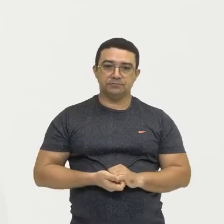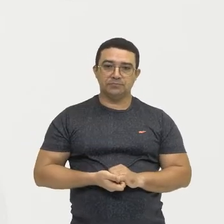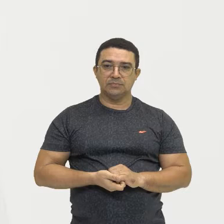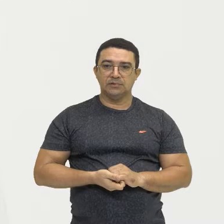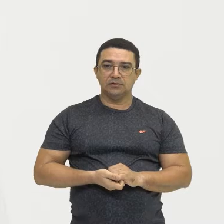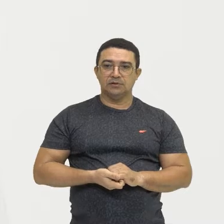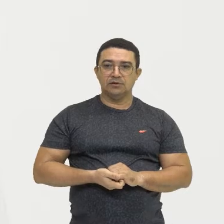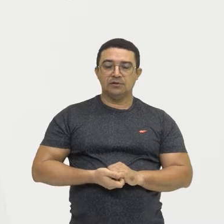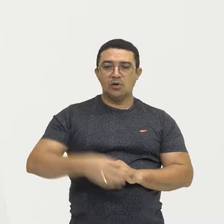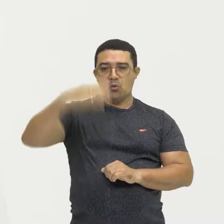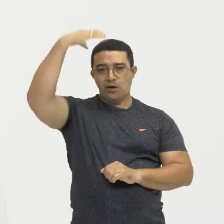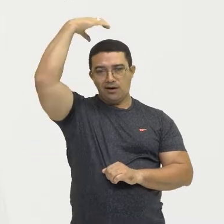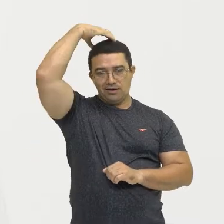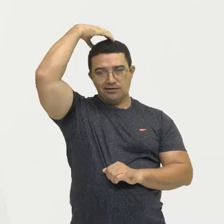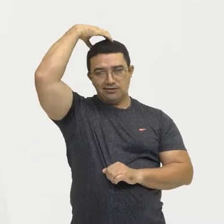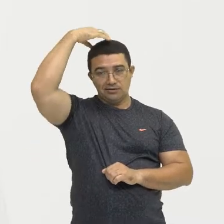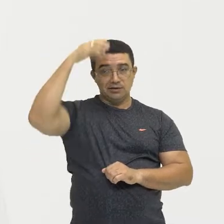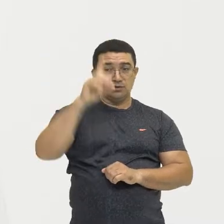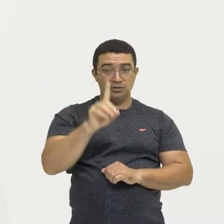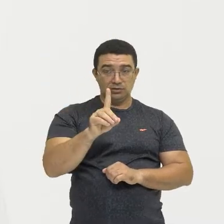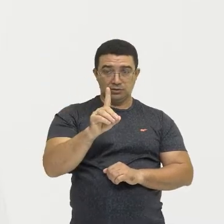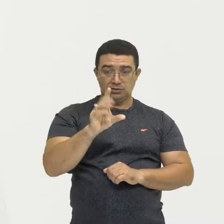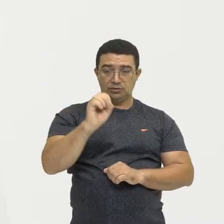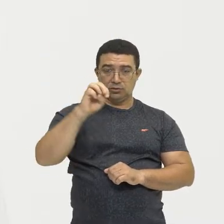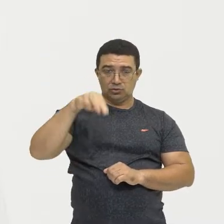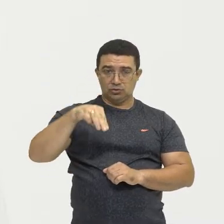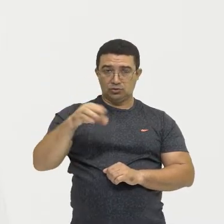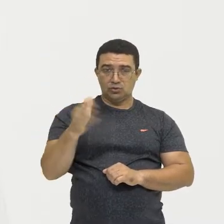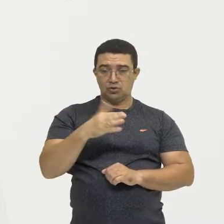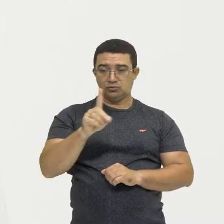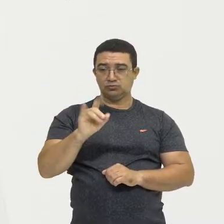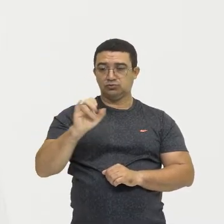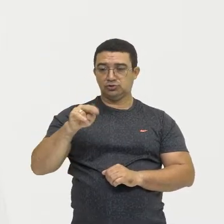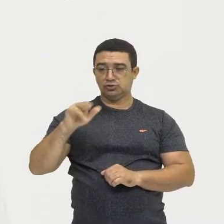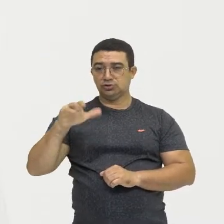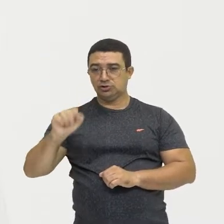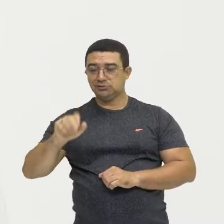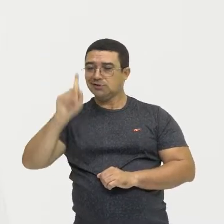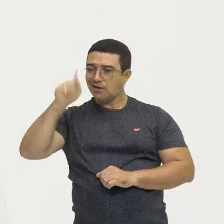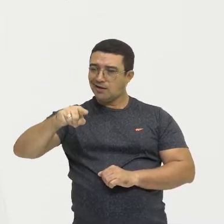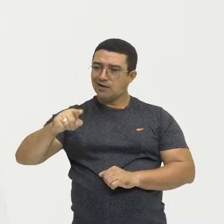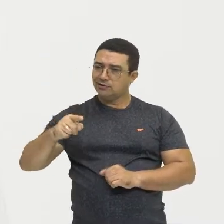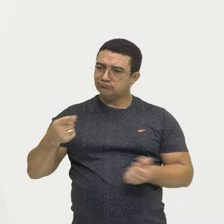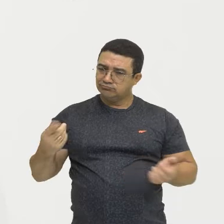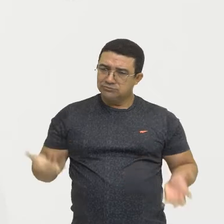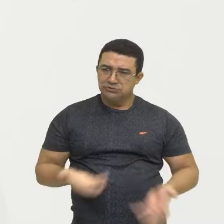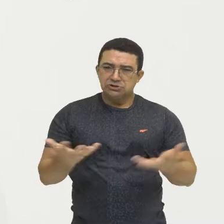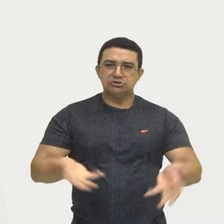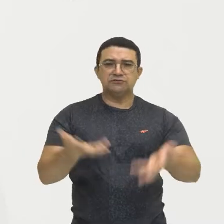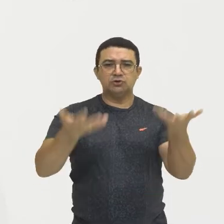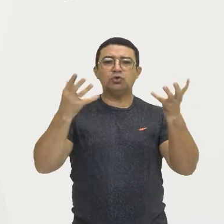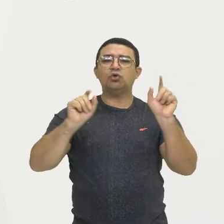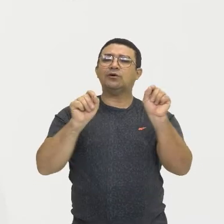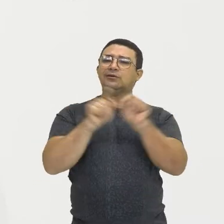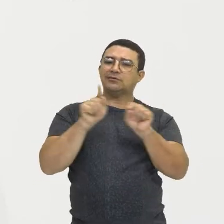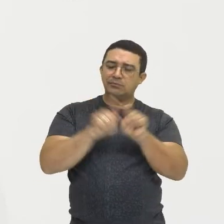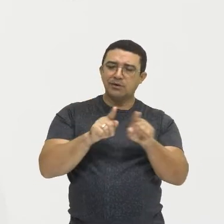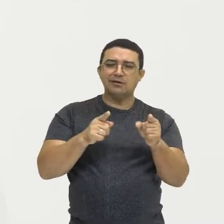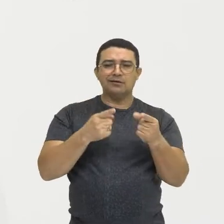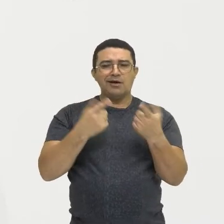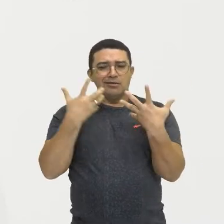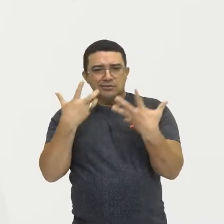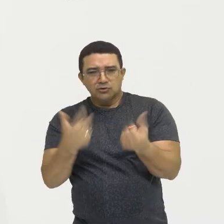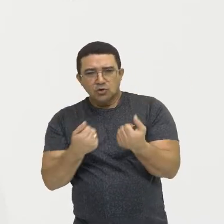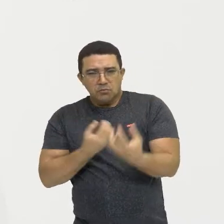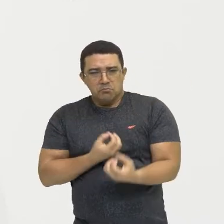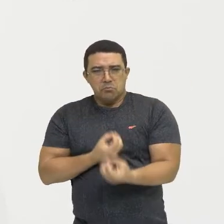a 1325, foi, né, um grande incentivador e prestigiou a produção poética na